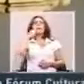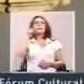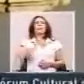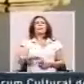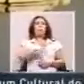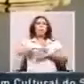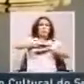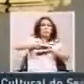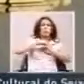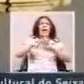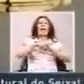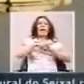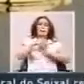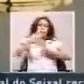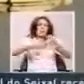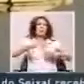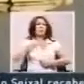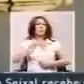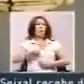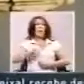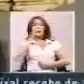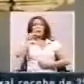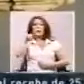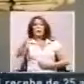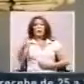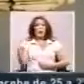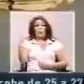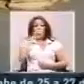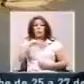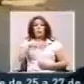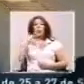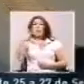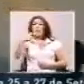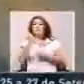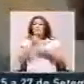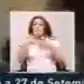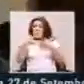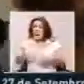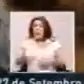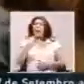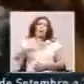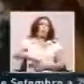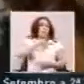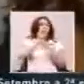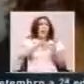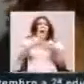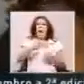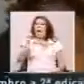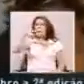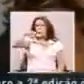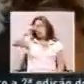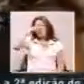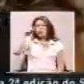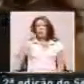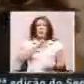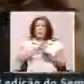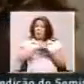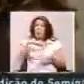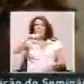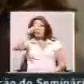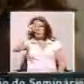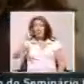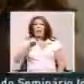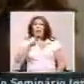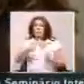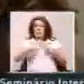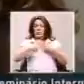leis e para atuar sobre alguns excessos que ocorram, portanto. Mas admite que, de alguma forma, esta intervenção superior do Ministério vem porque os últimos anos foram férteis